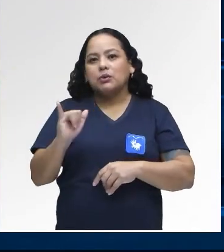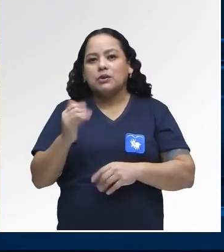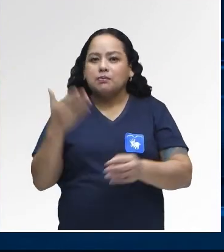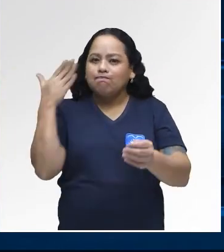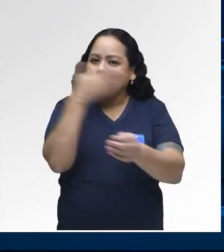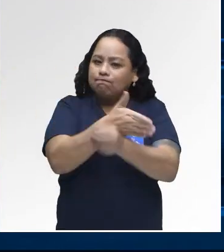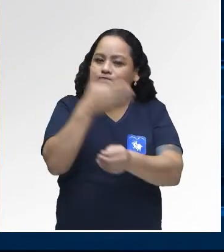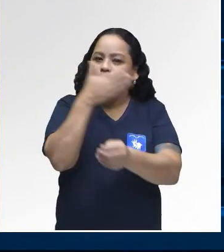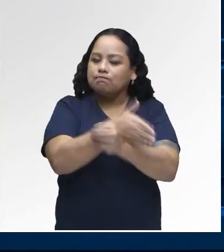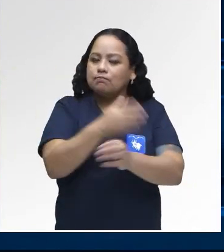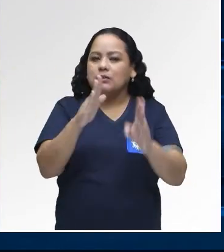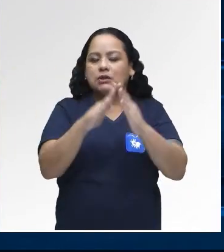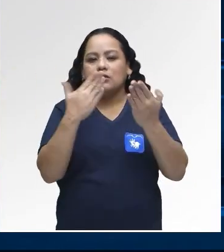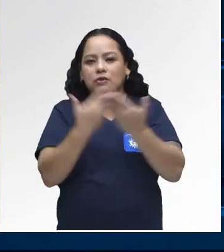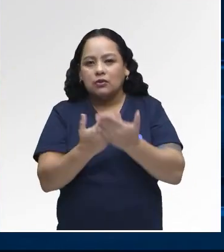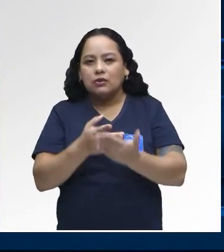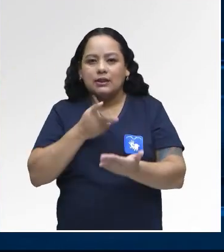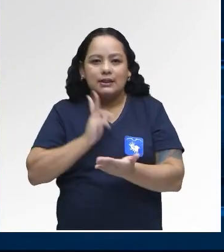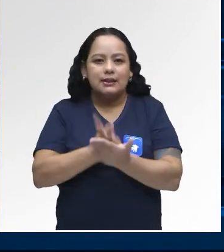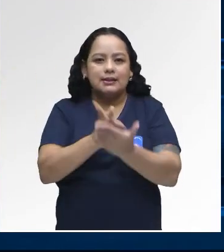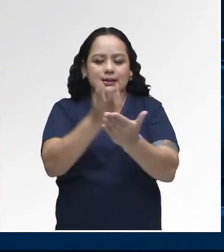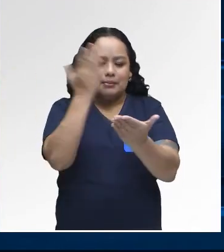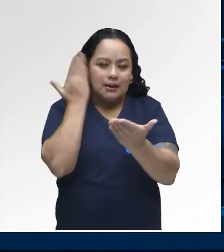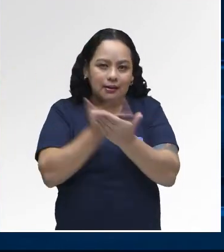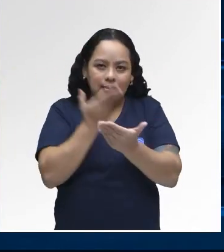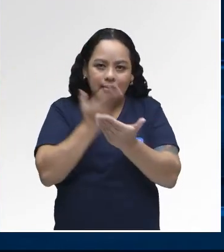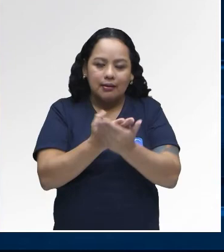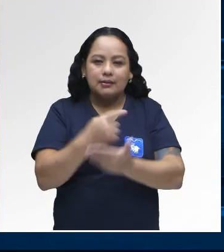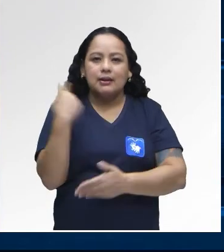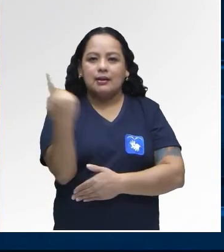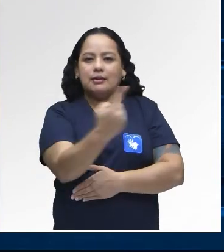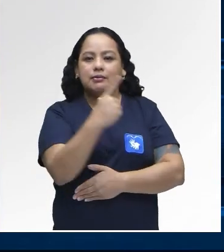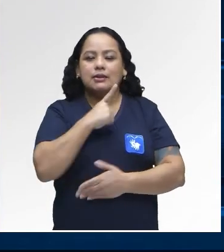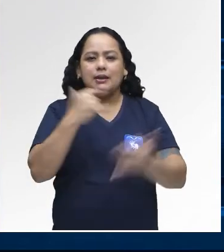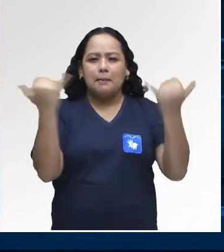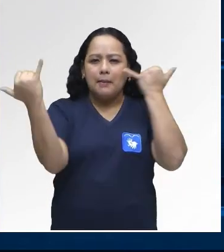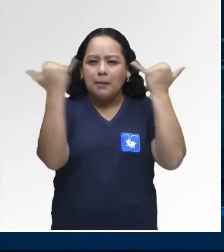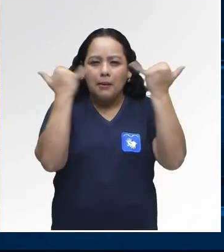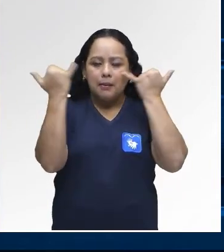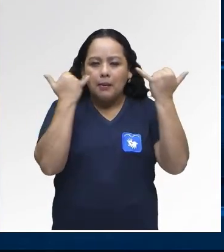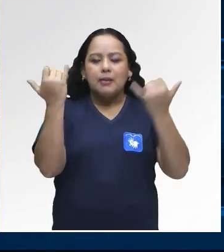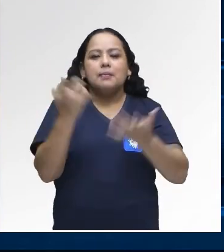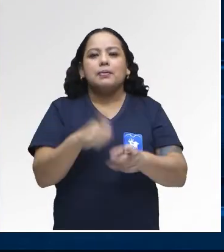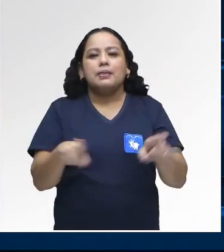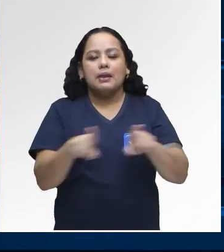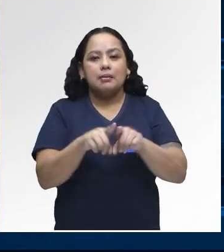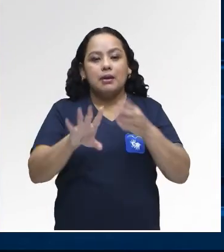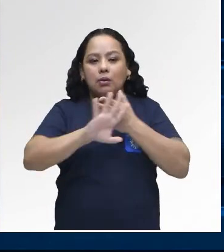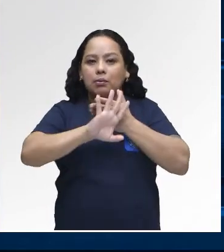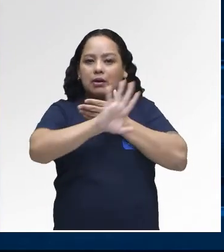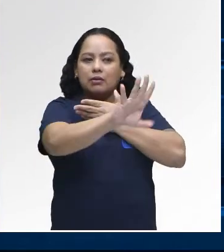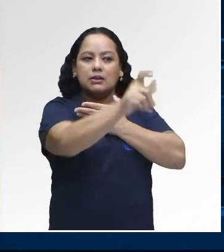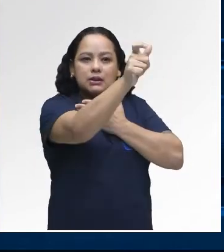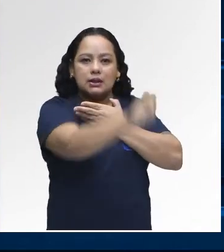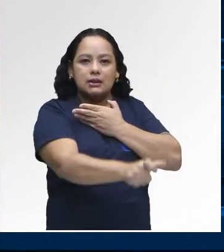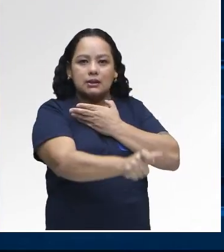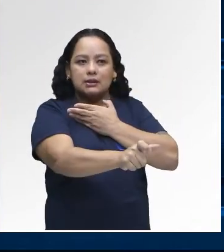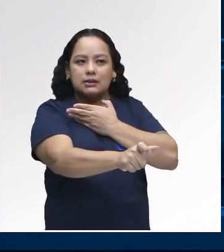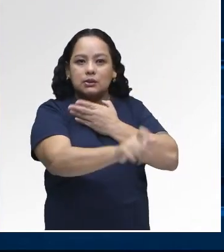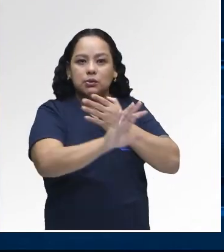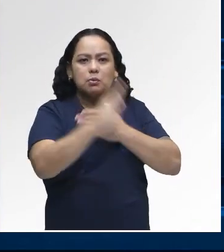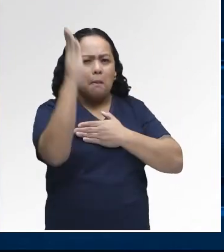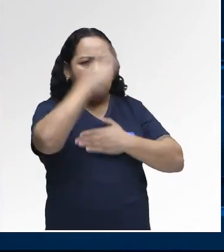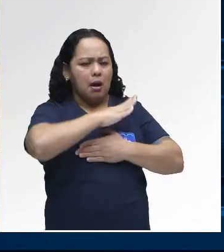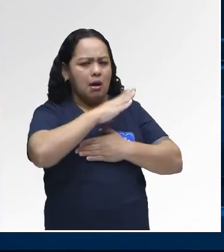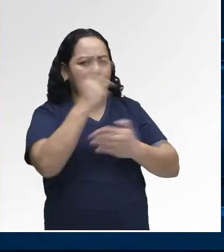na minha escola, se eu vou sempre às aulas, eu tenho essas informações, eu vou me afastar daquilo que pode me fazer